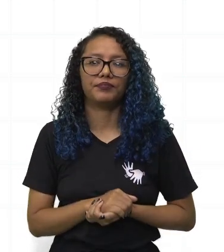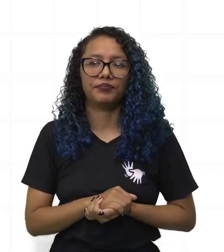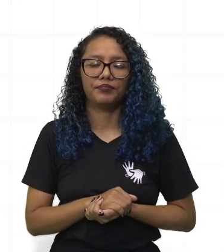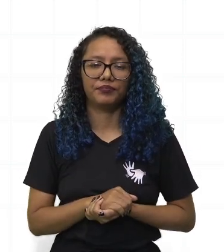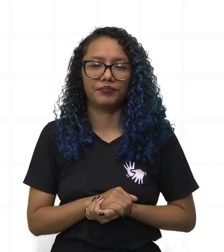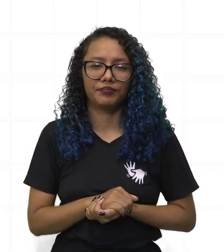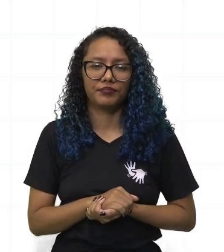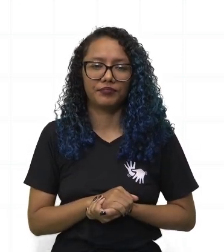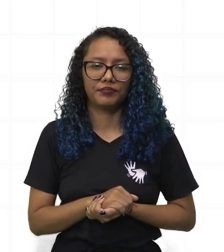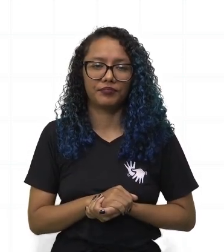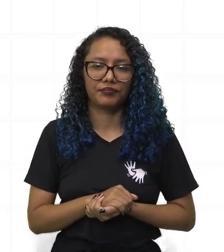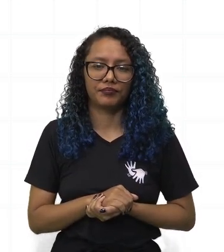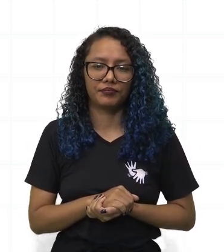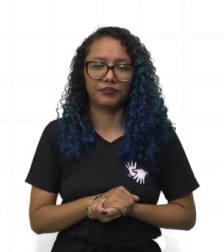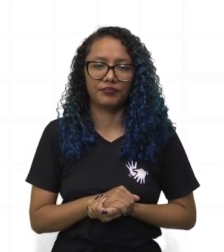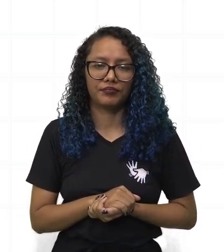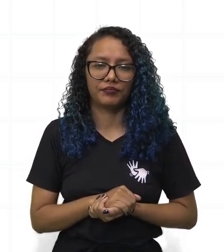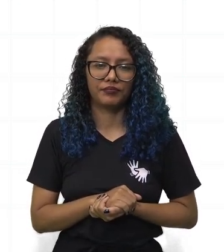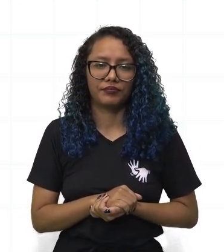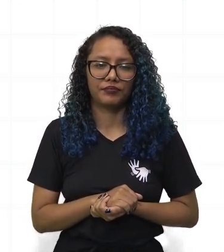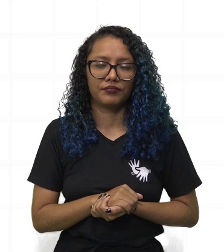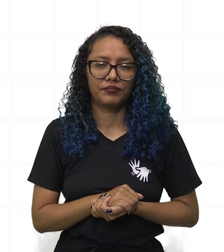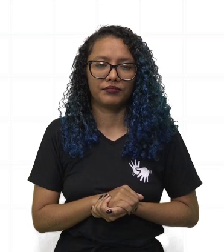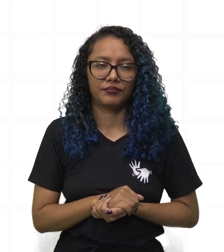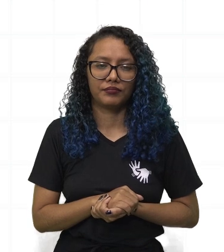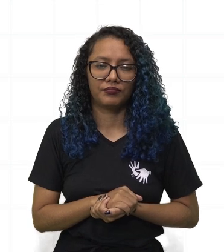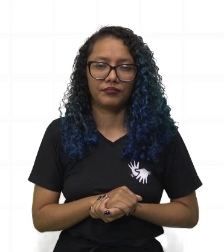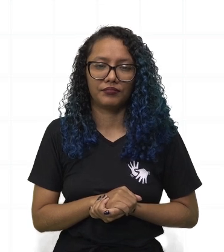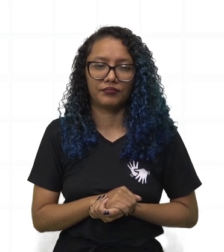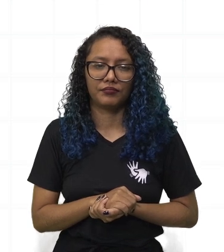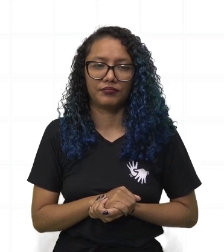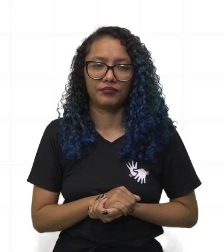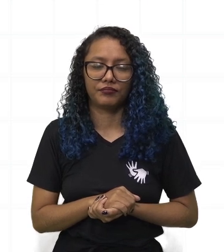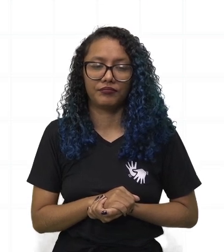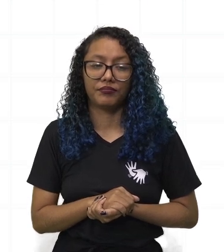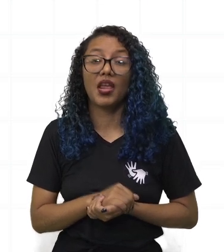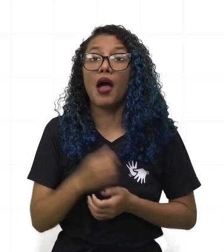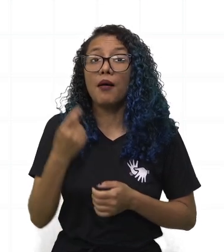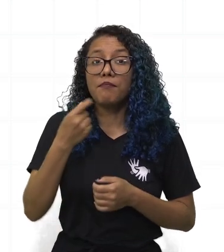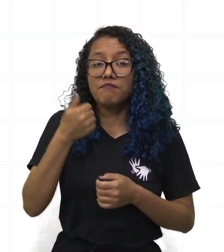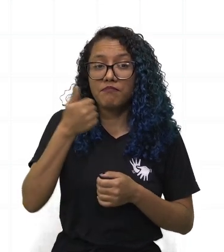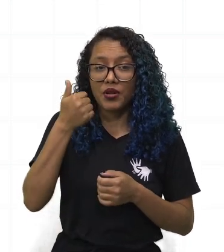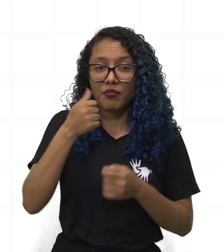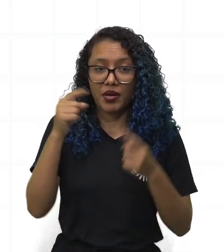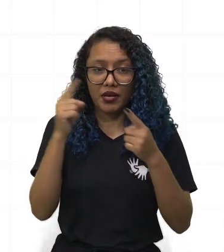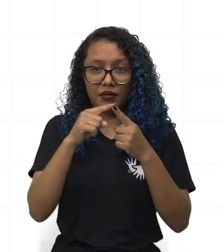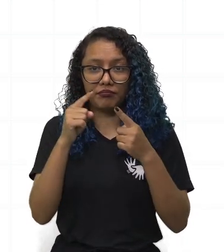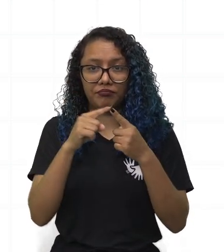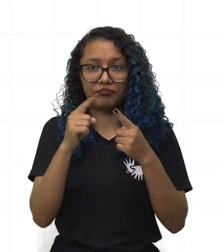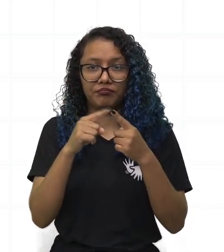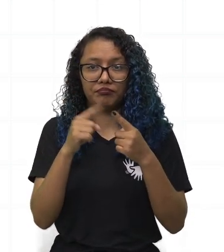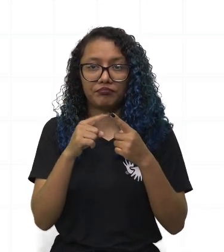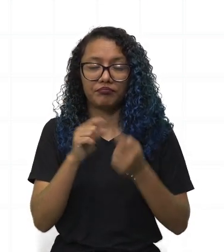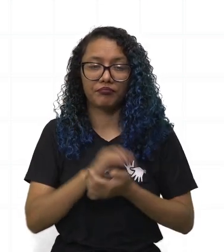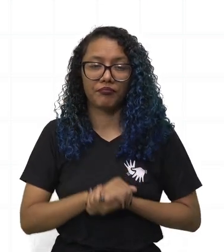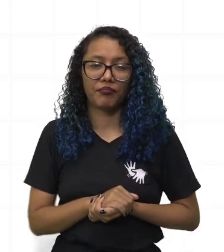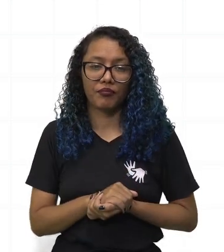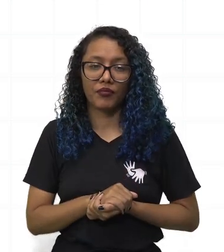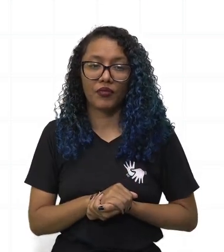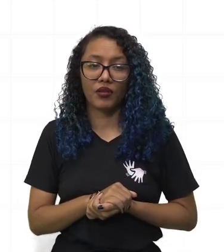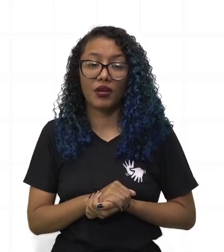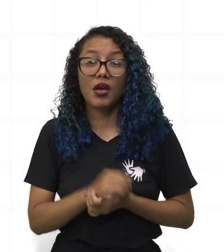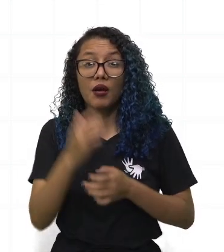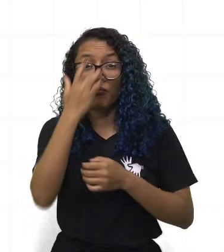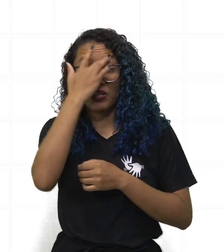Vamos começar pela notícia: sobe para 20 o número de mortes causada pela chuva